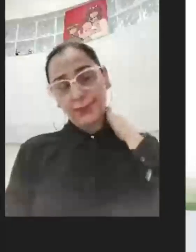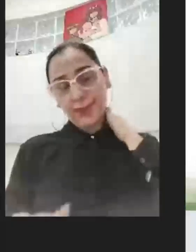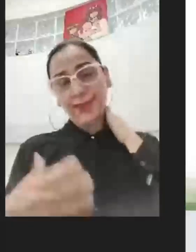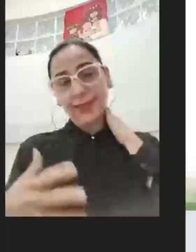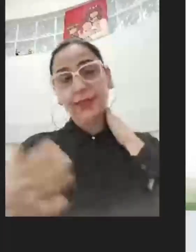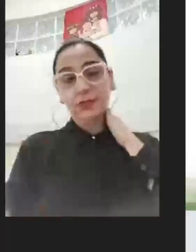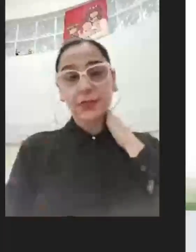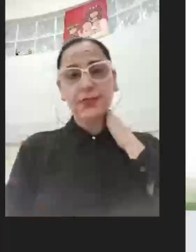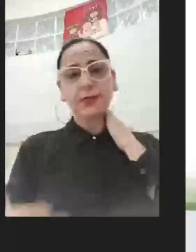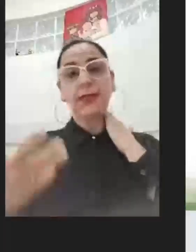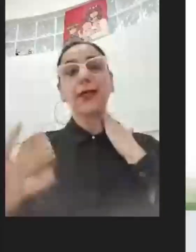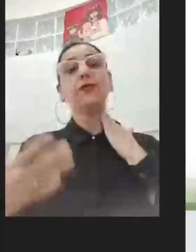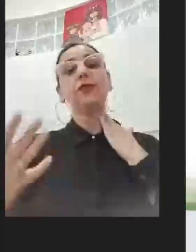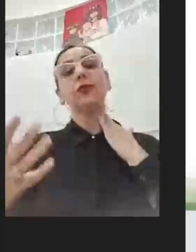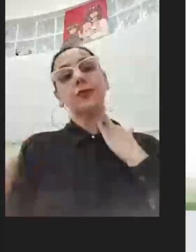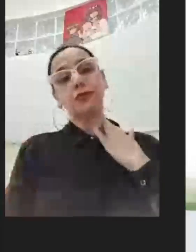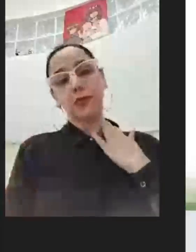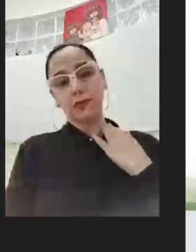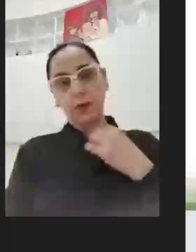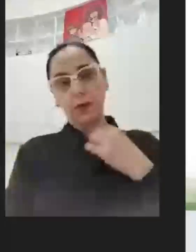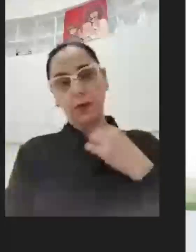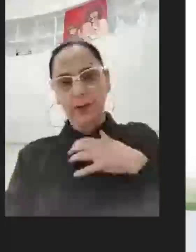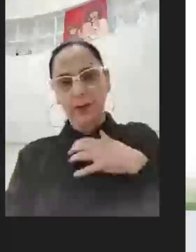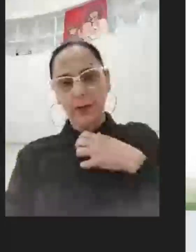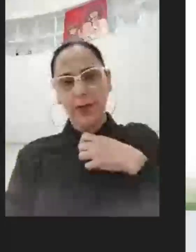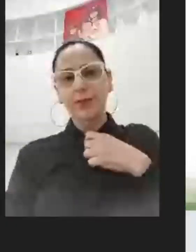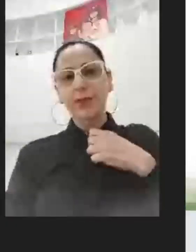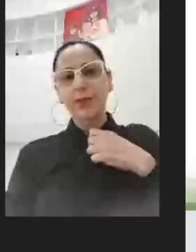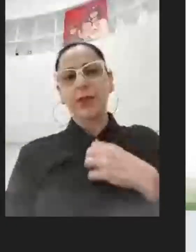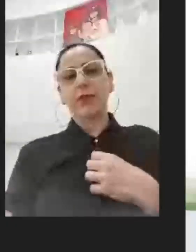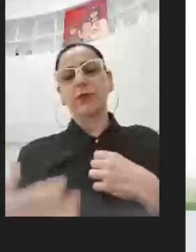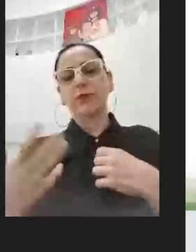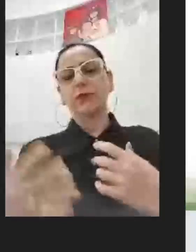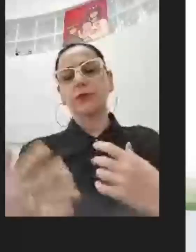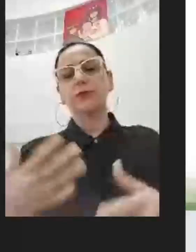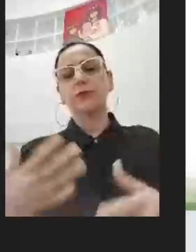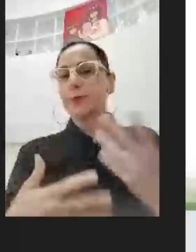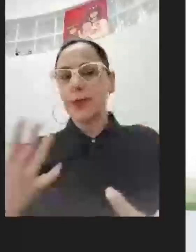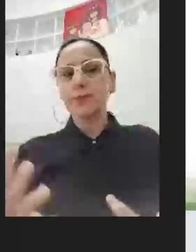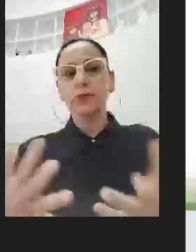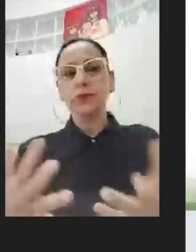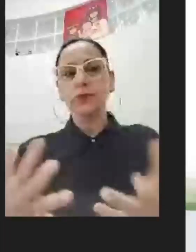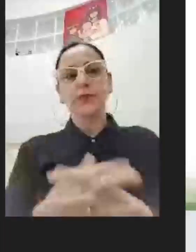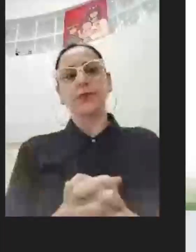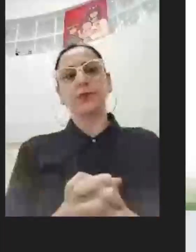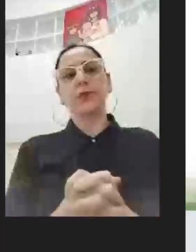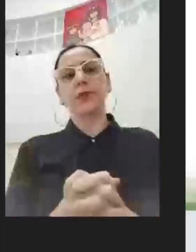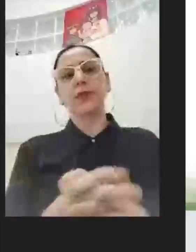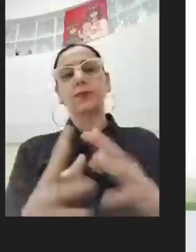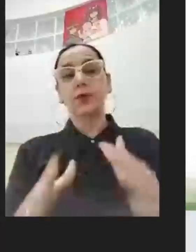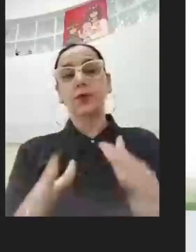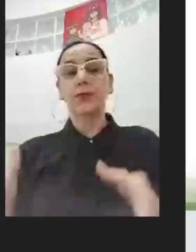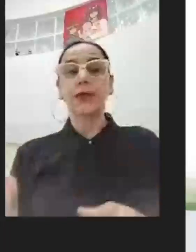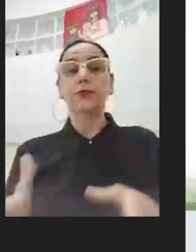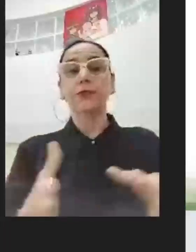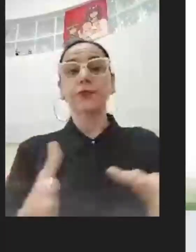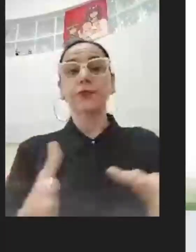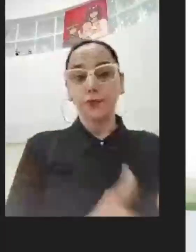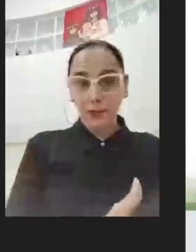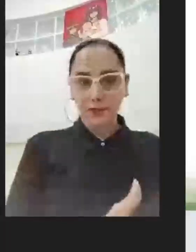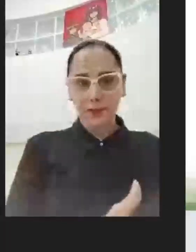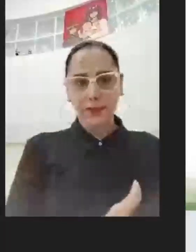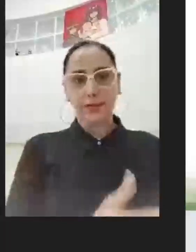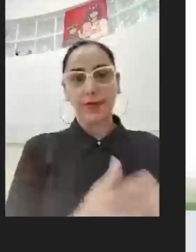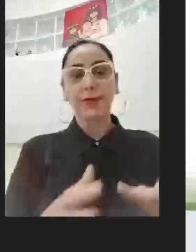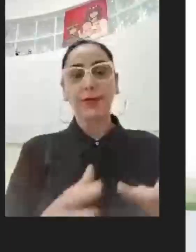ela não né, tenha desnutrição. E nem todas as mães podem amamentar. Então, às vezes, também por uma indicação clínica, porque